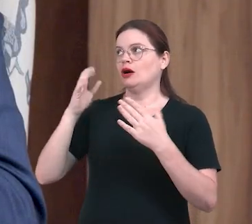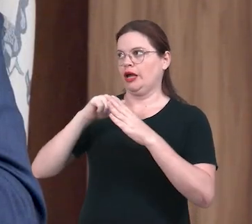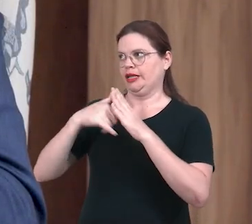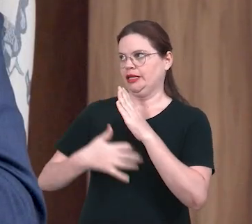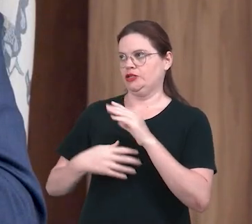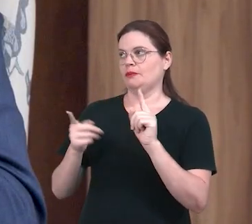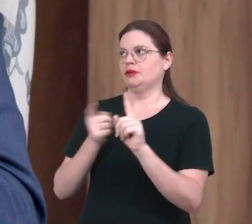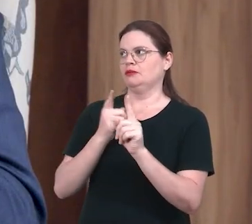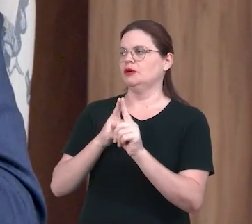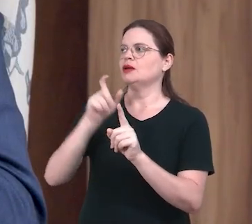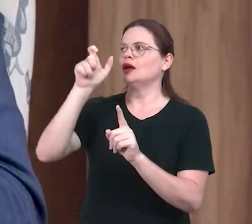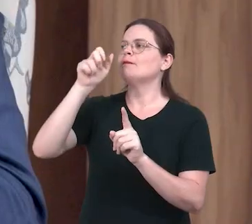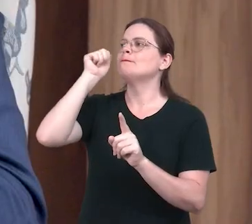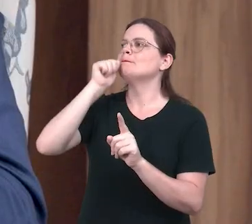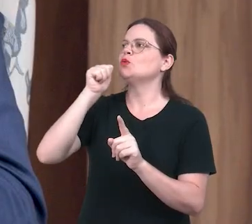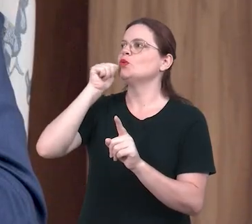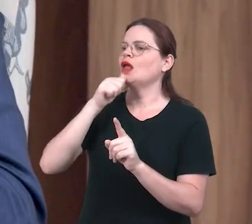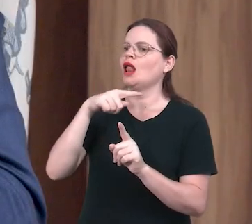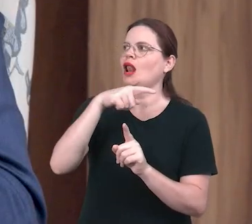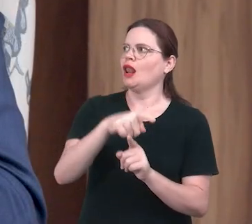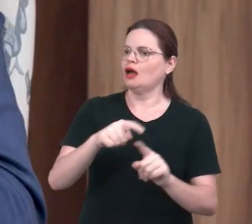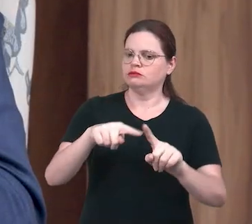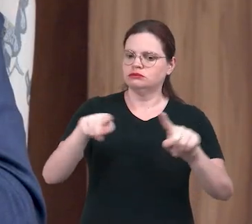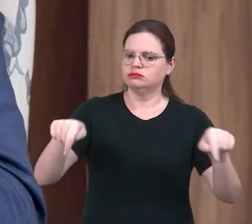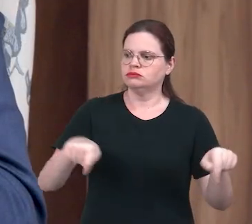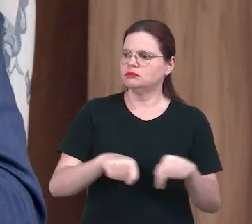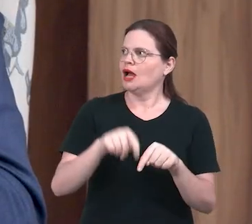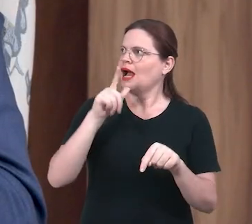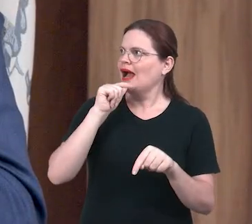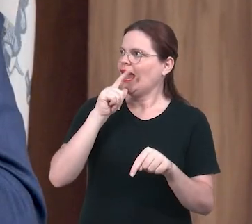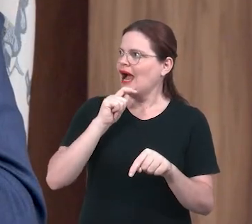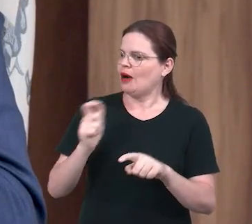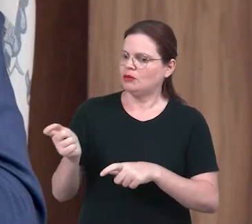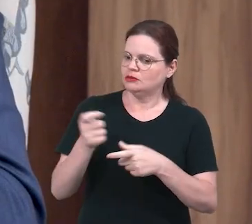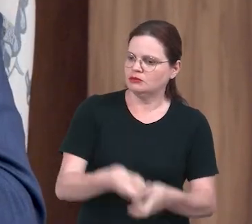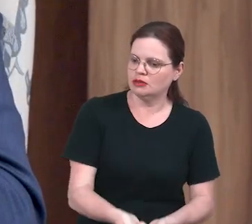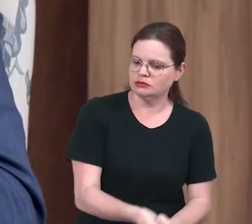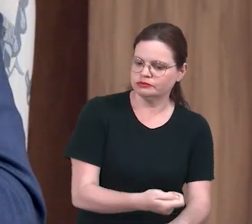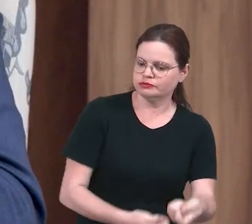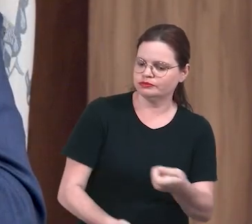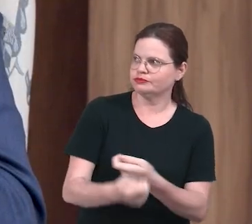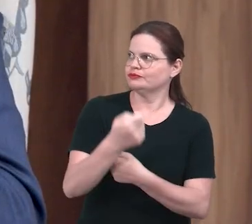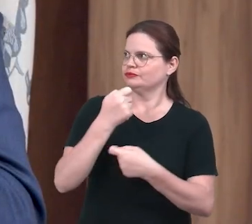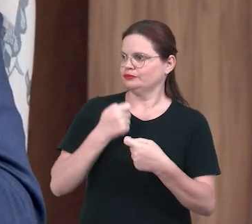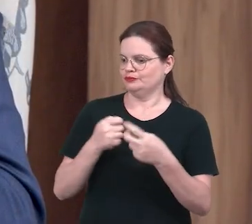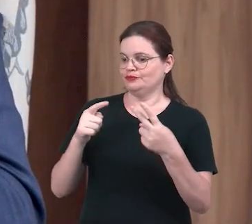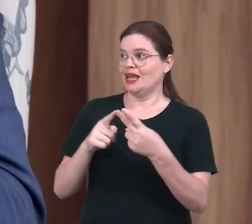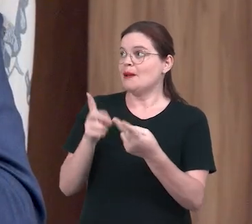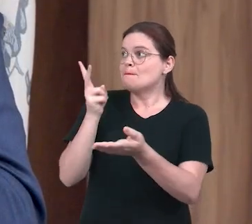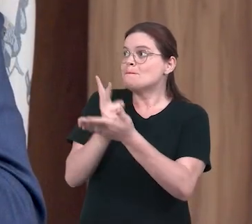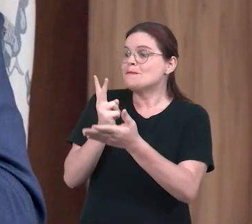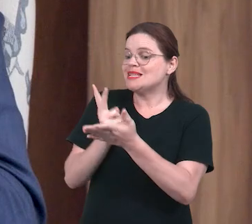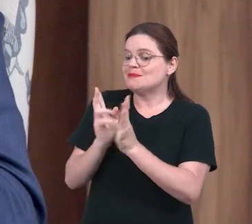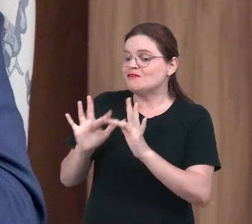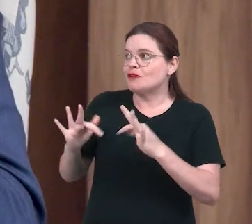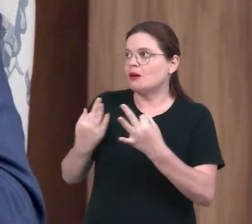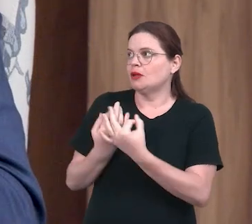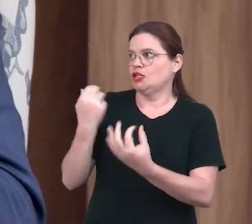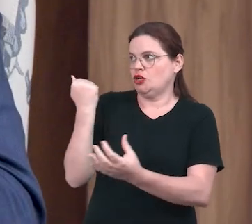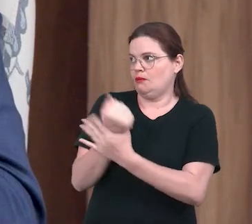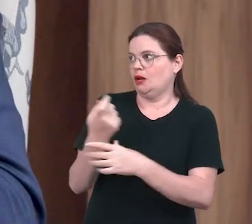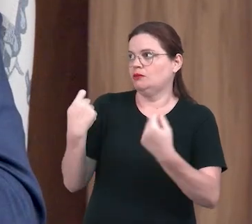água do poço. E que fosse da parentela. E parece uma coincidência, né? Você chegar num poço, numa